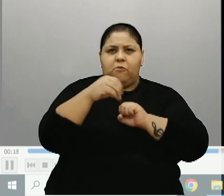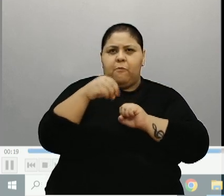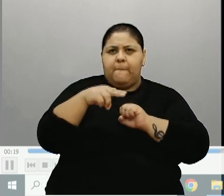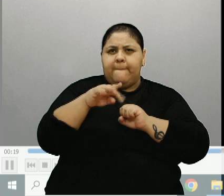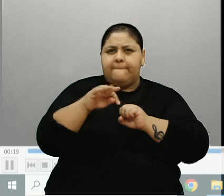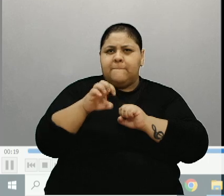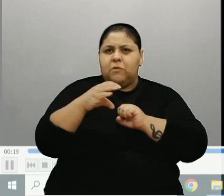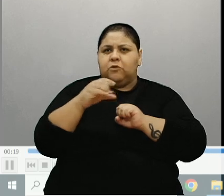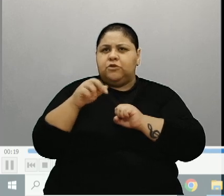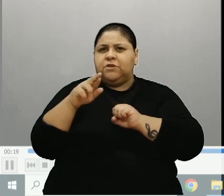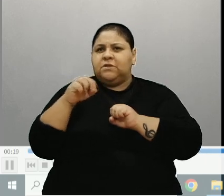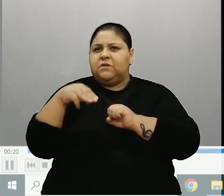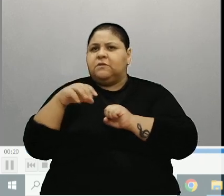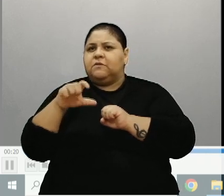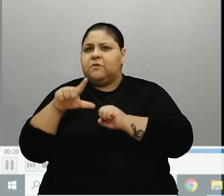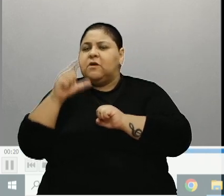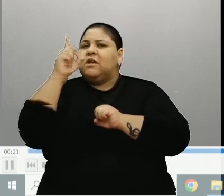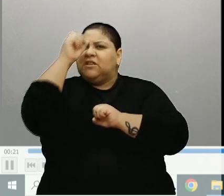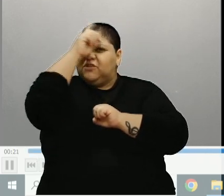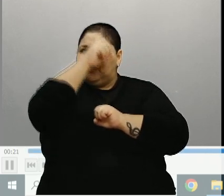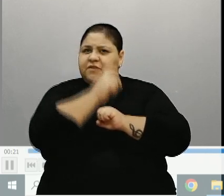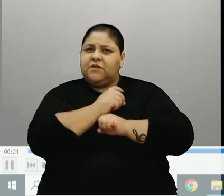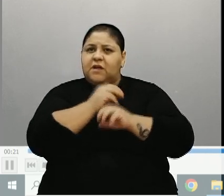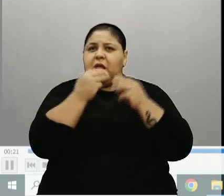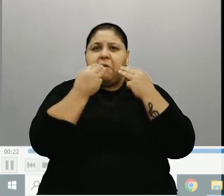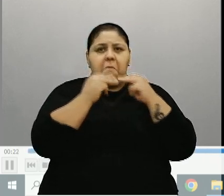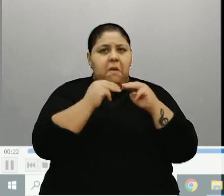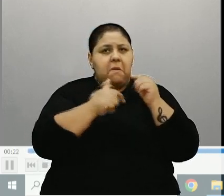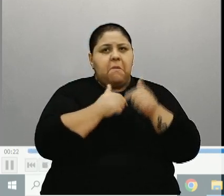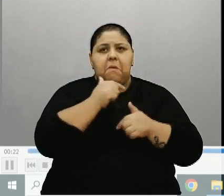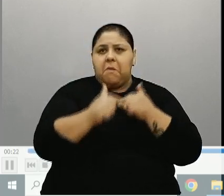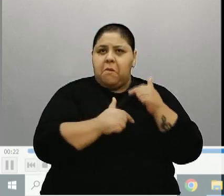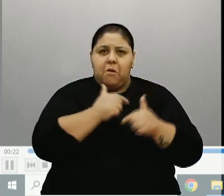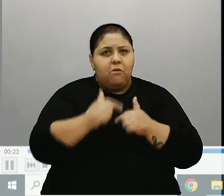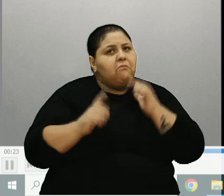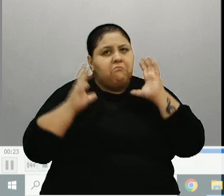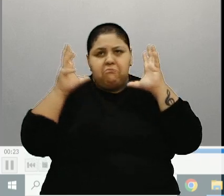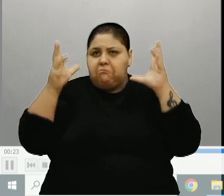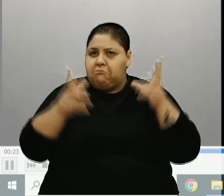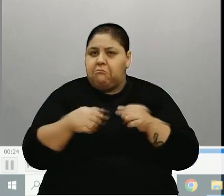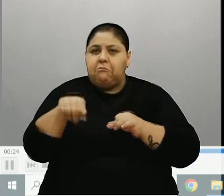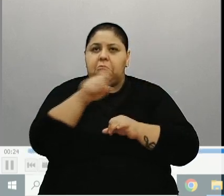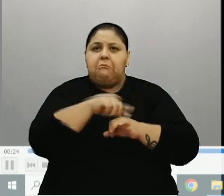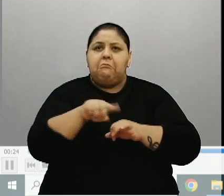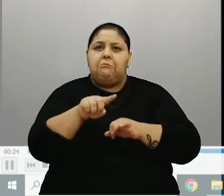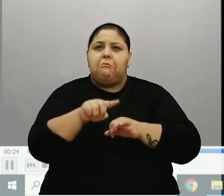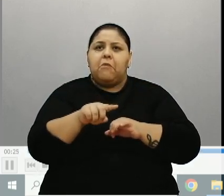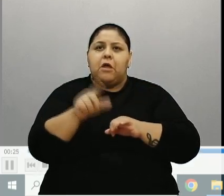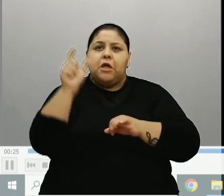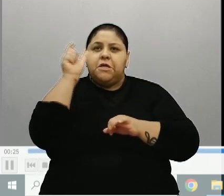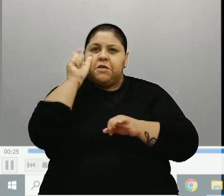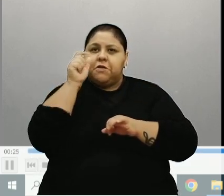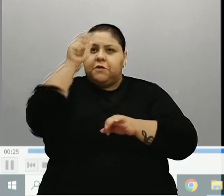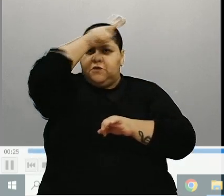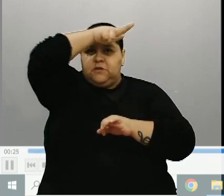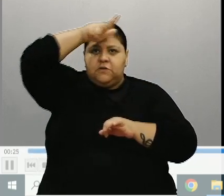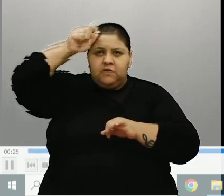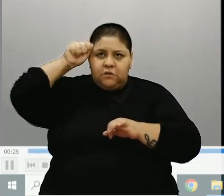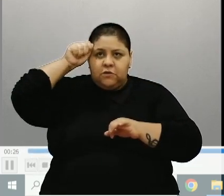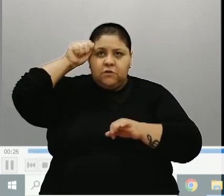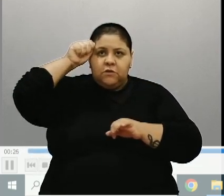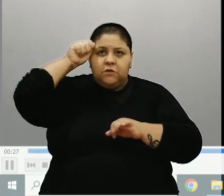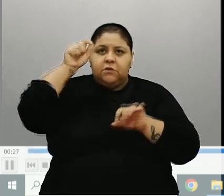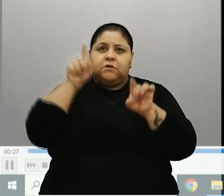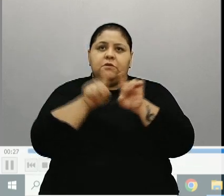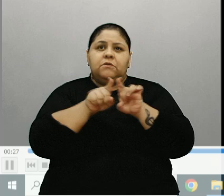histórico muito difícil, e tá aqui, ó, as máquinas trabalhando para todo lado. A gente vê aqui a prefeitura, aqui tá o prefeito